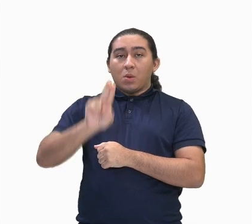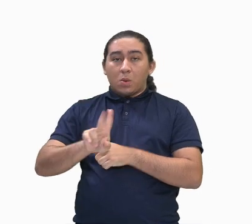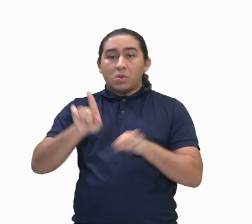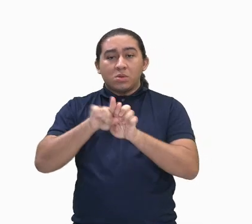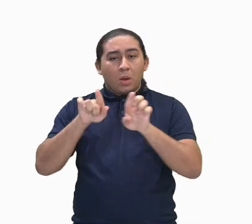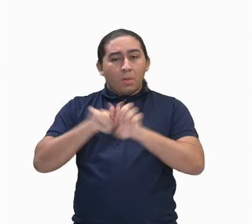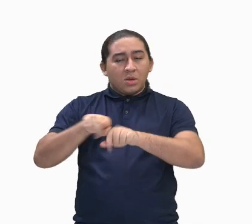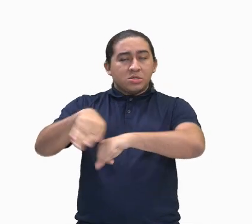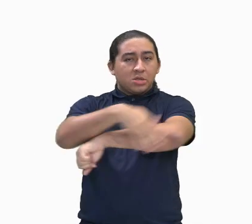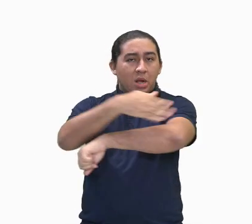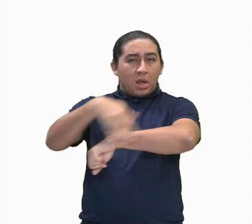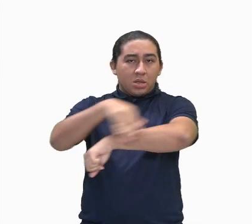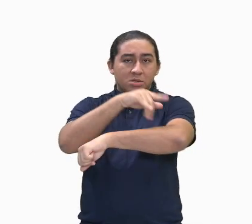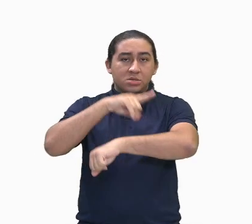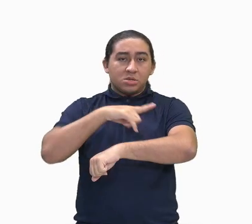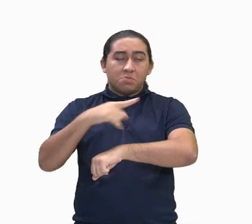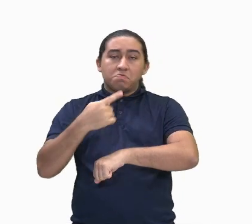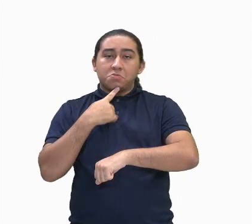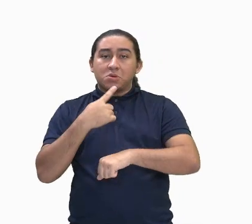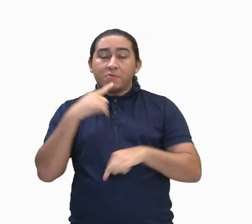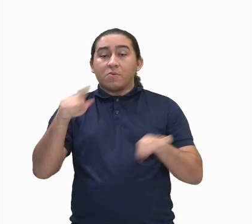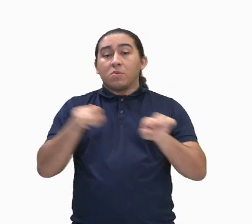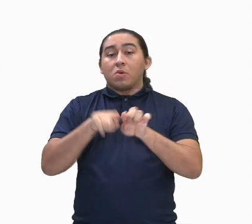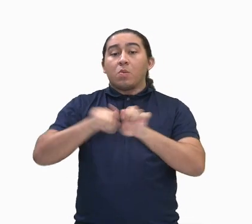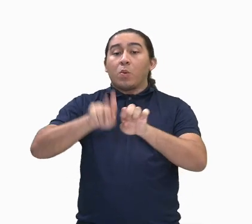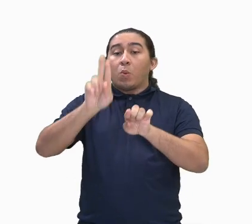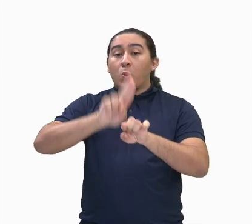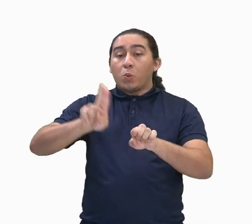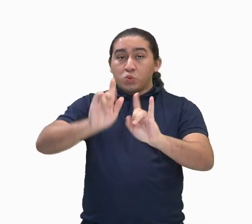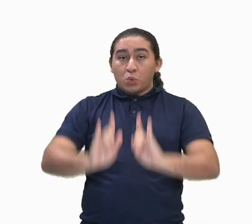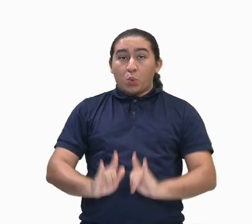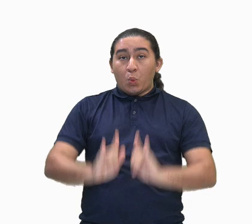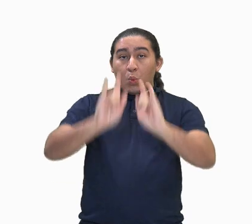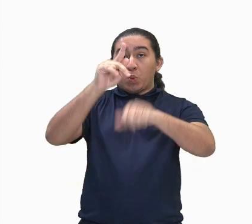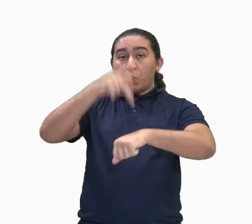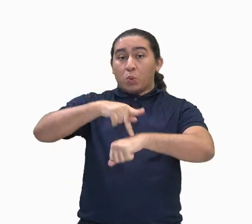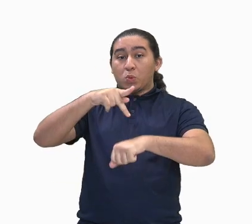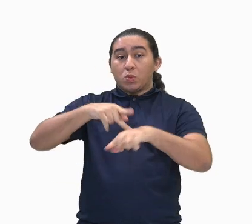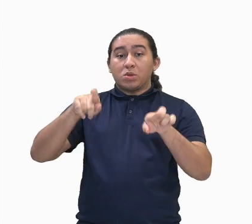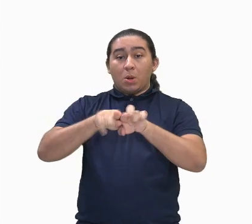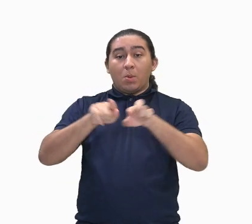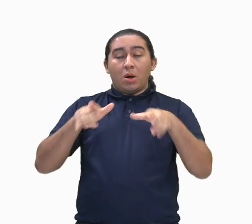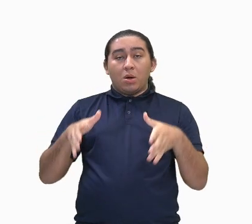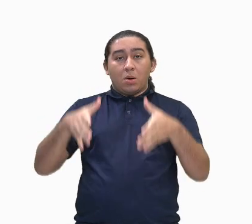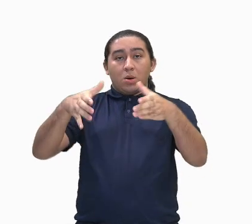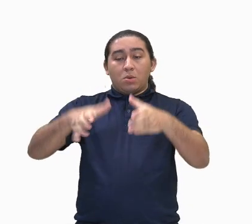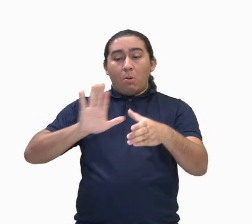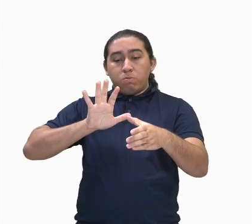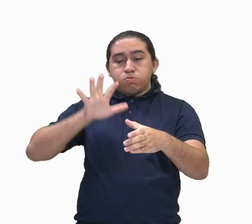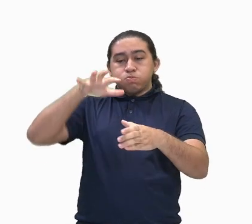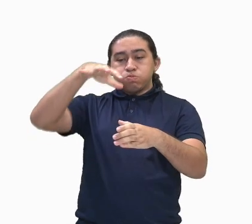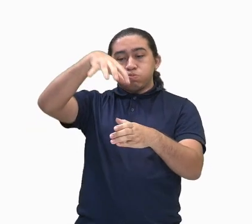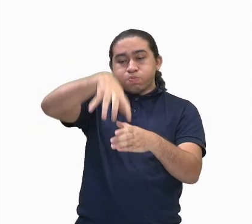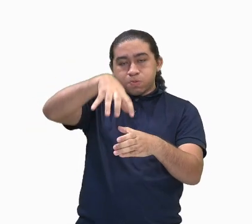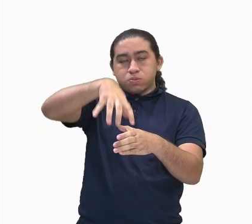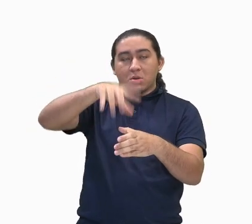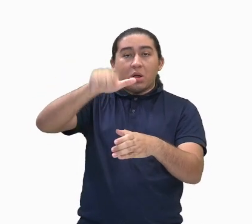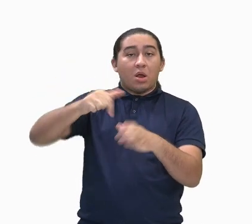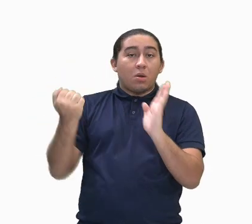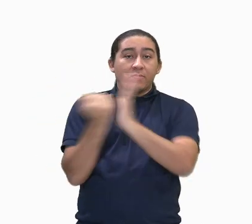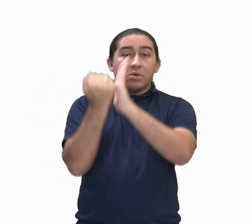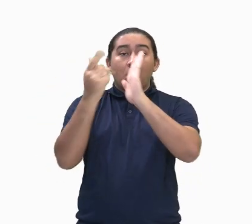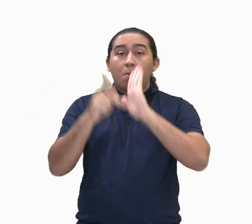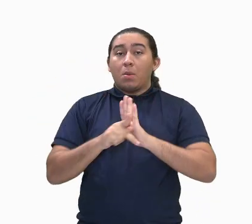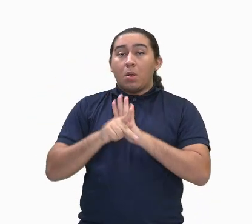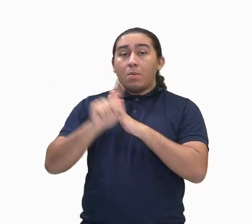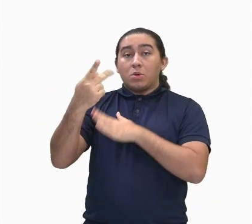que conectavam seu império. O uso de colunas, arcos e cúpulas tornou-se uma marca registrada